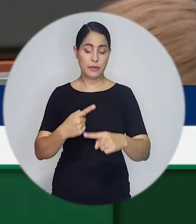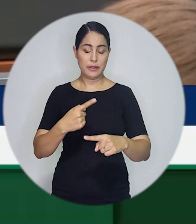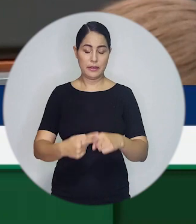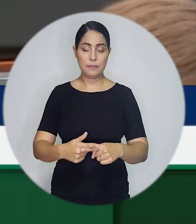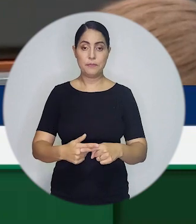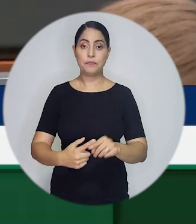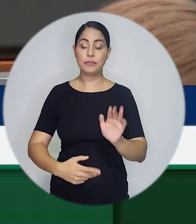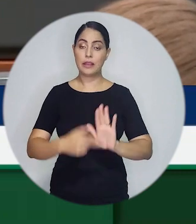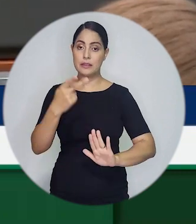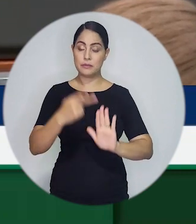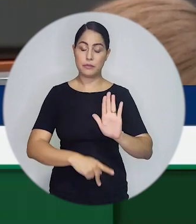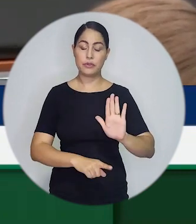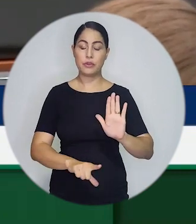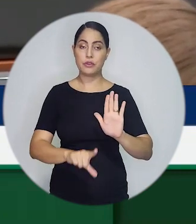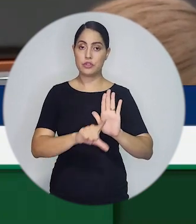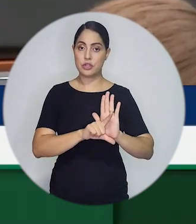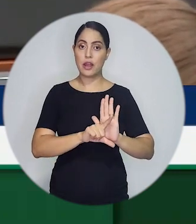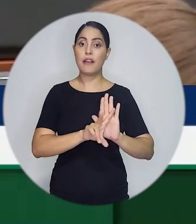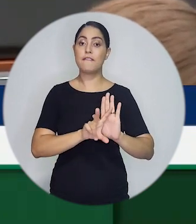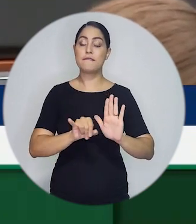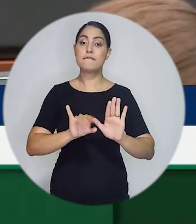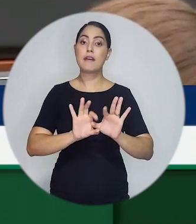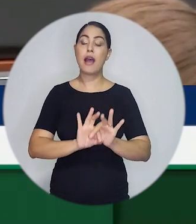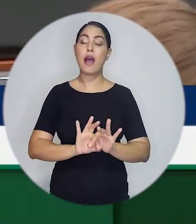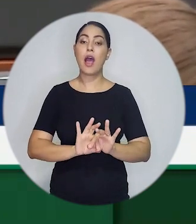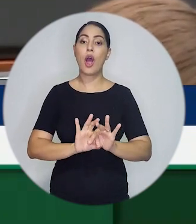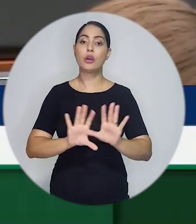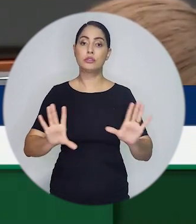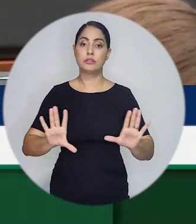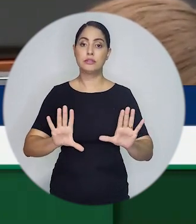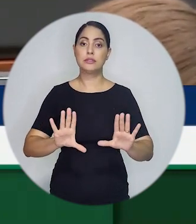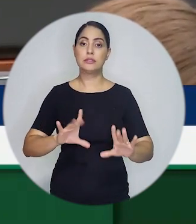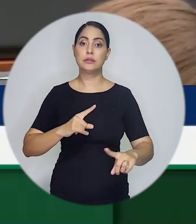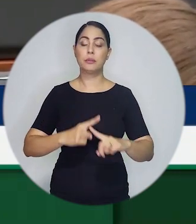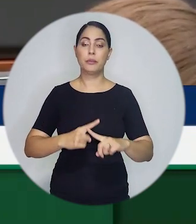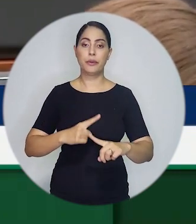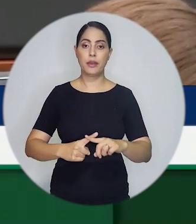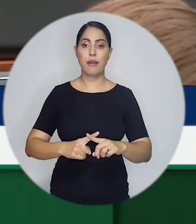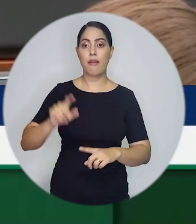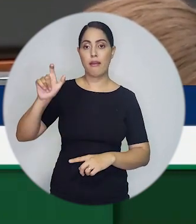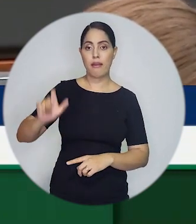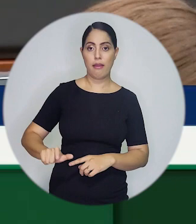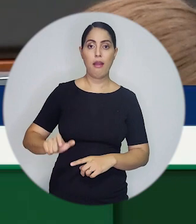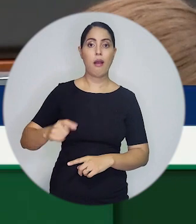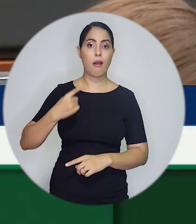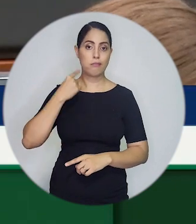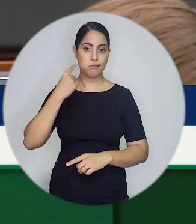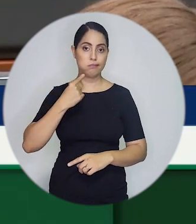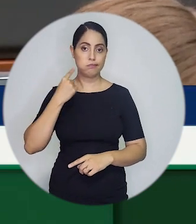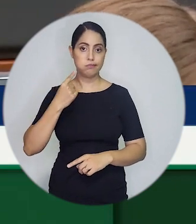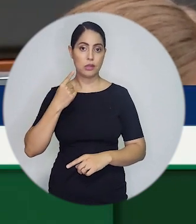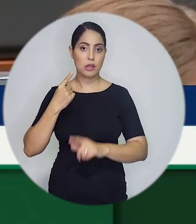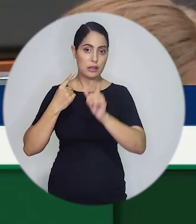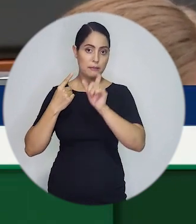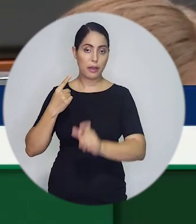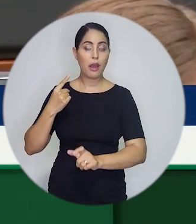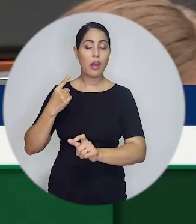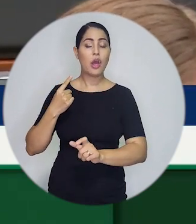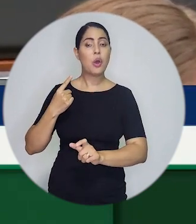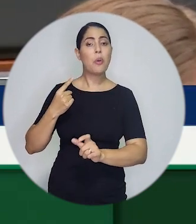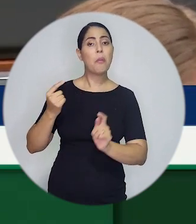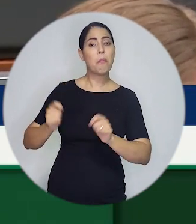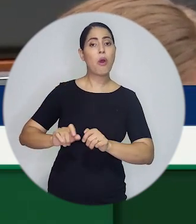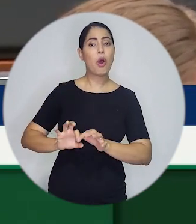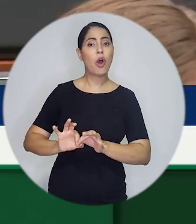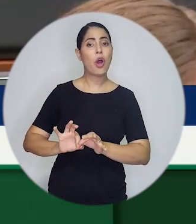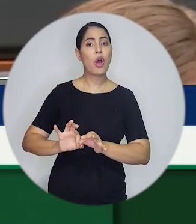que ele autoriza ao advogado e à parte que, se